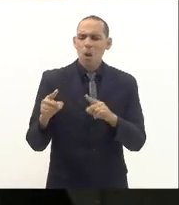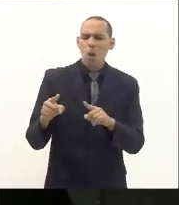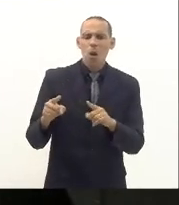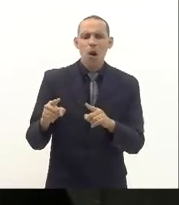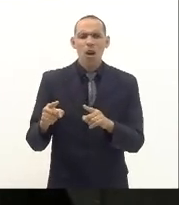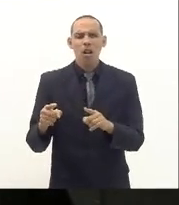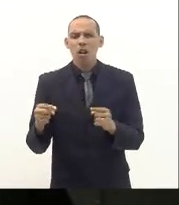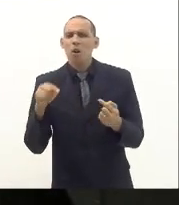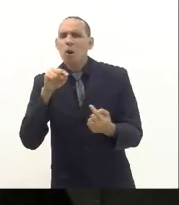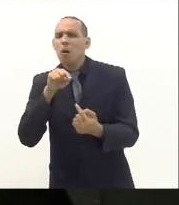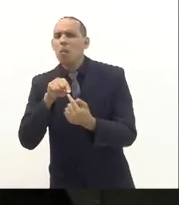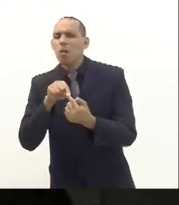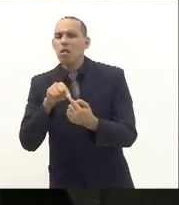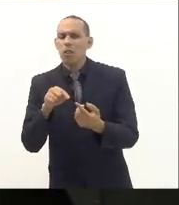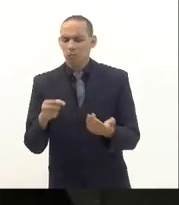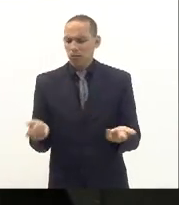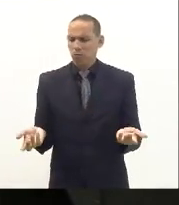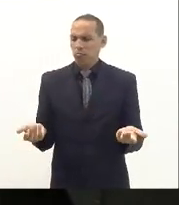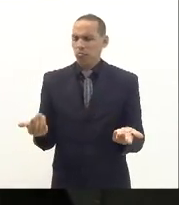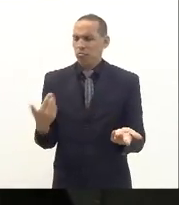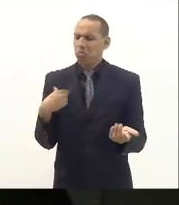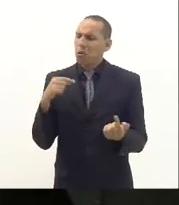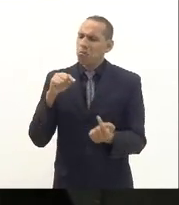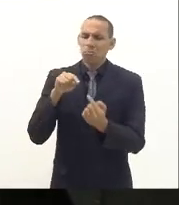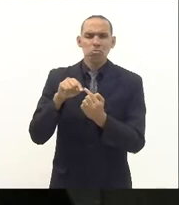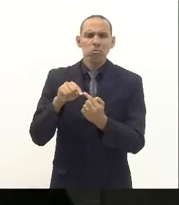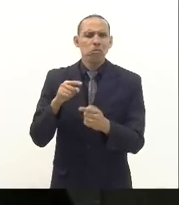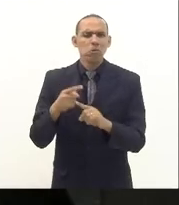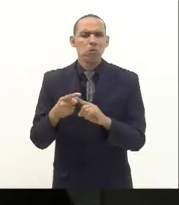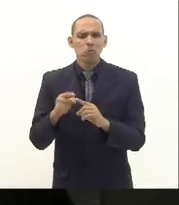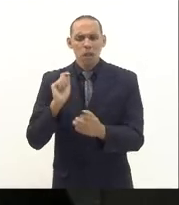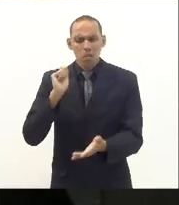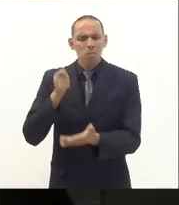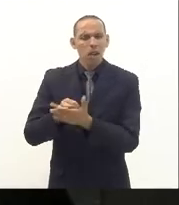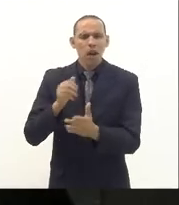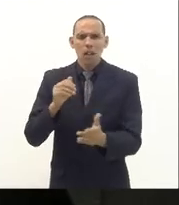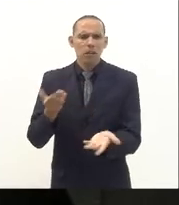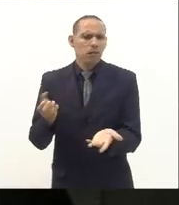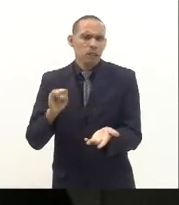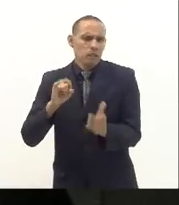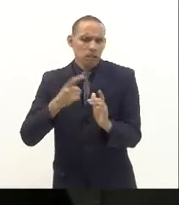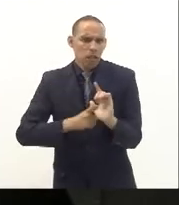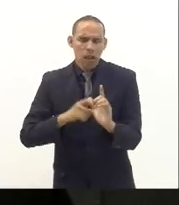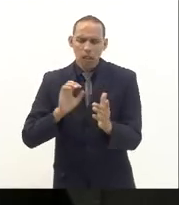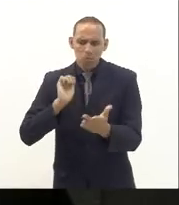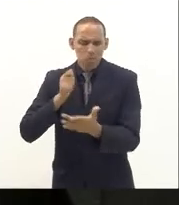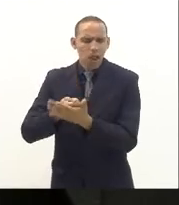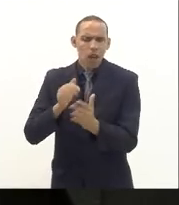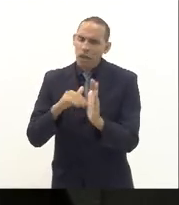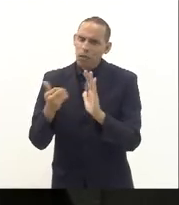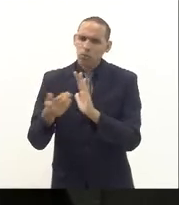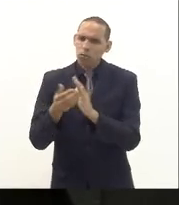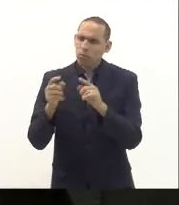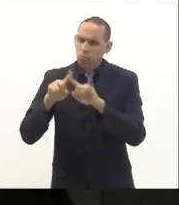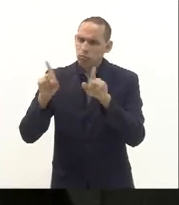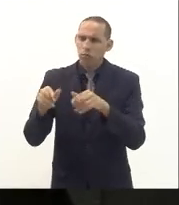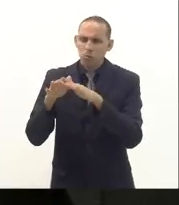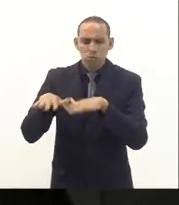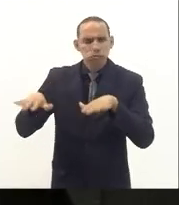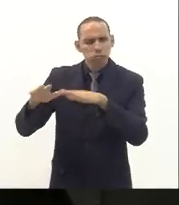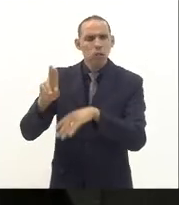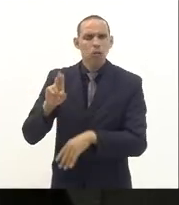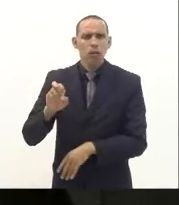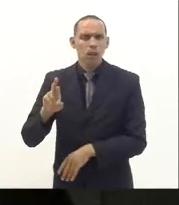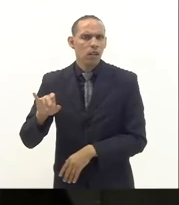favor da fazer para claro que só favor que se paga tudo aquilo que se deve ao conjunto dos funcionários da